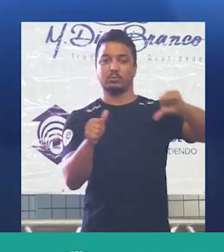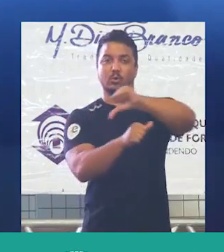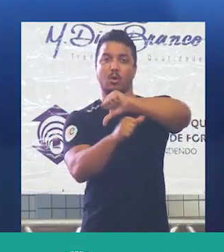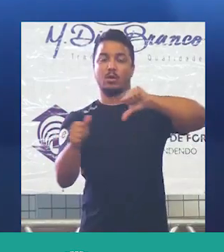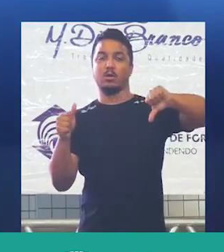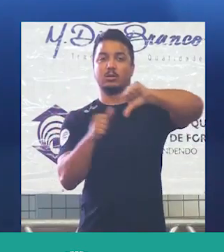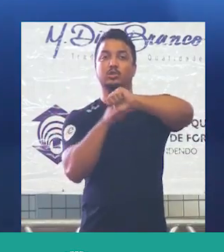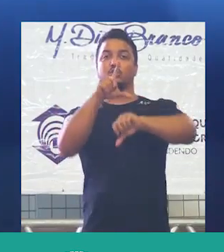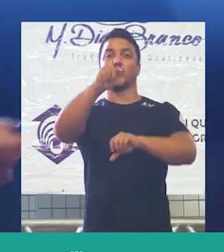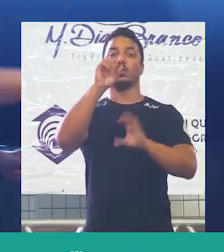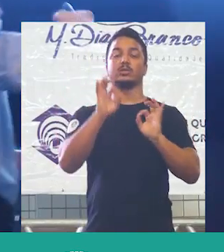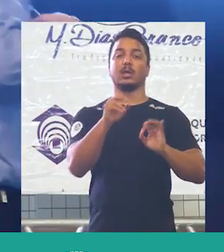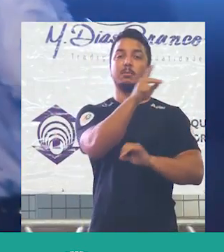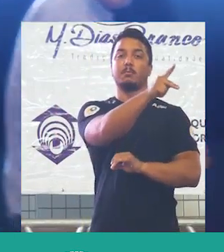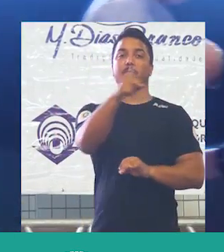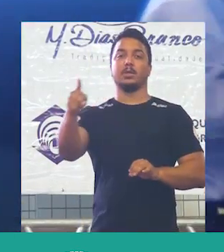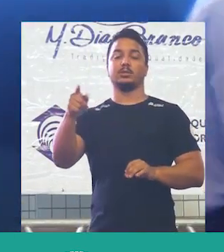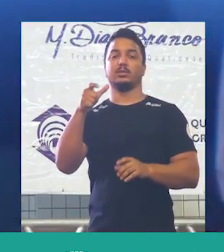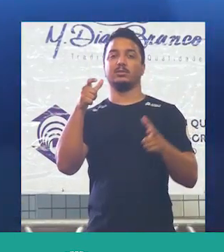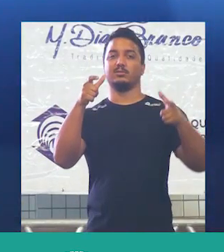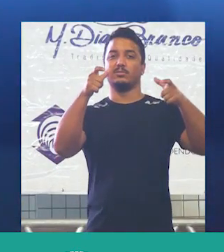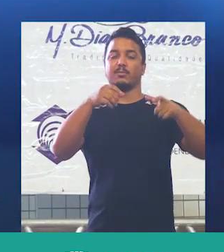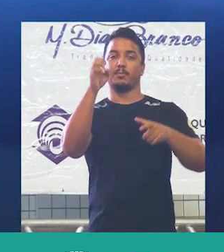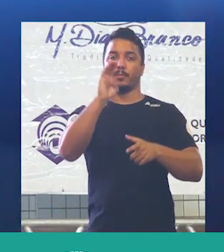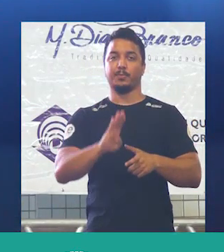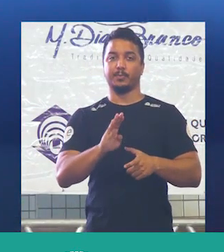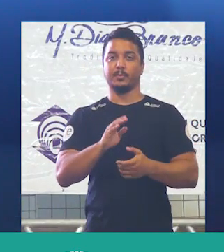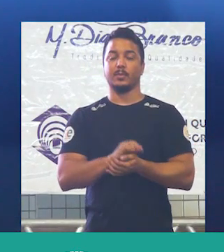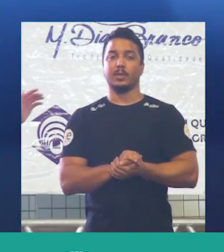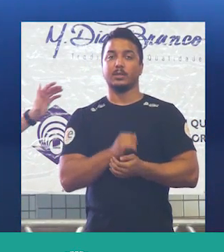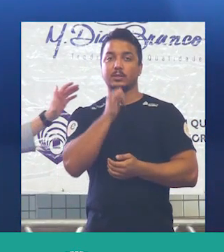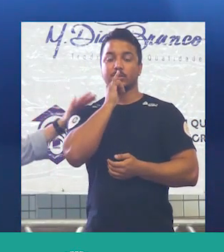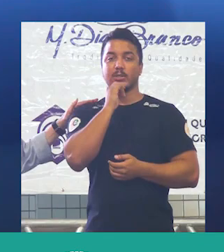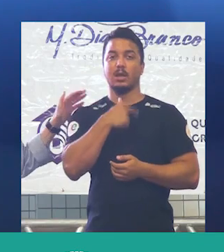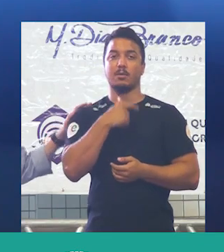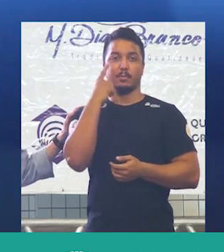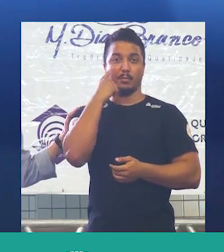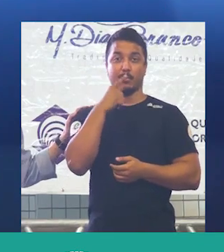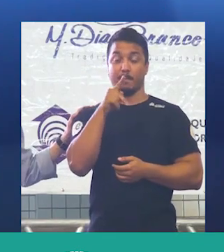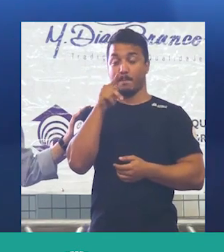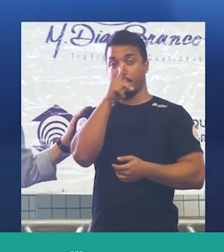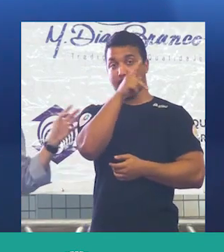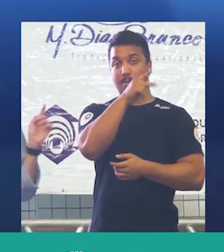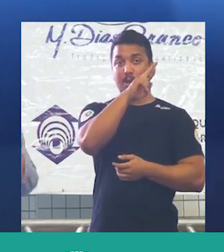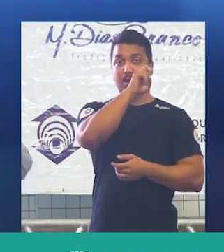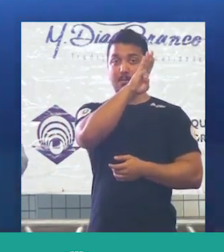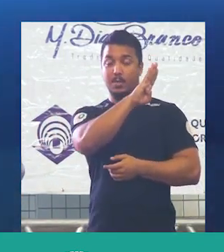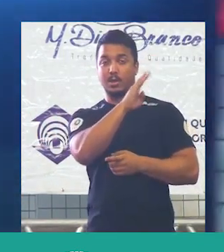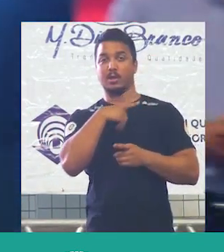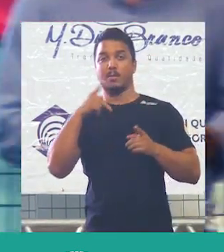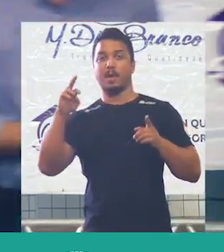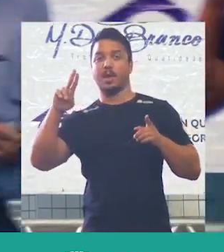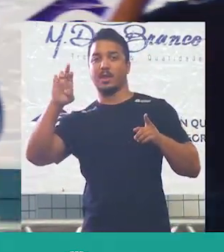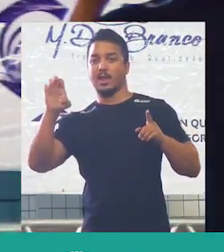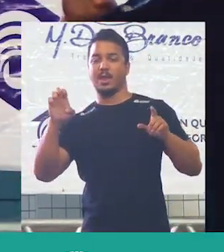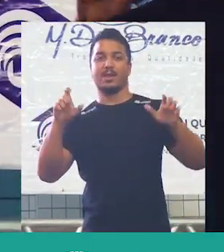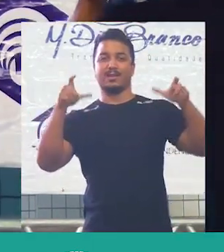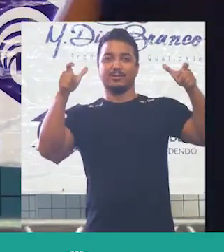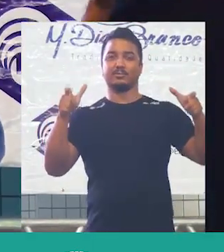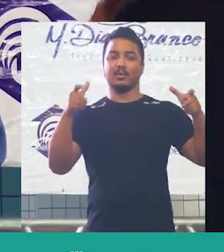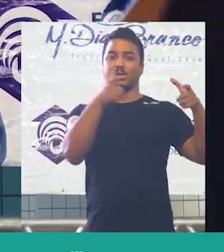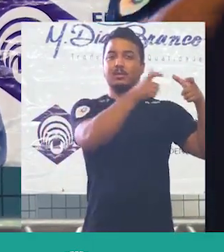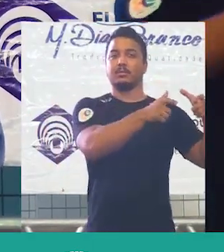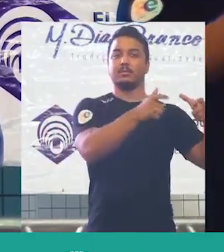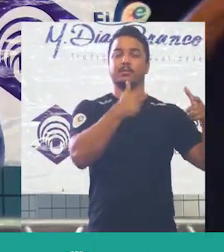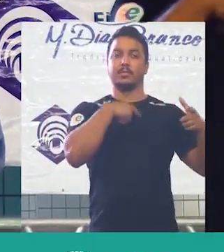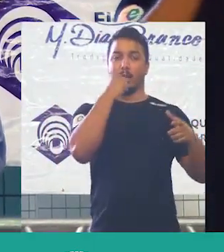presidente da República. Então, eu era o PRP, meu amigo era do PRM. Numa eleição, eu